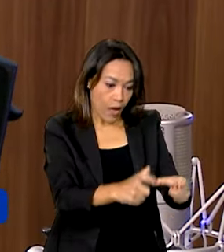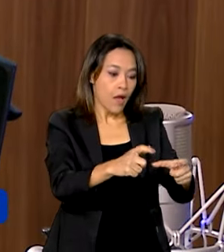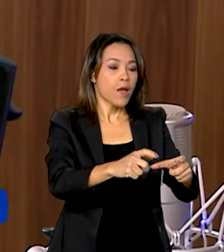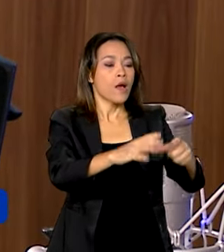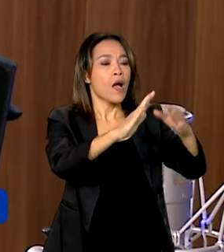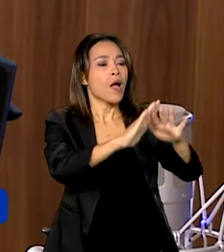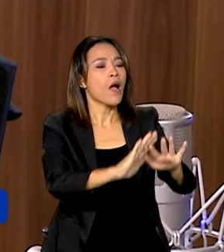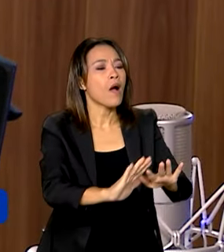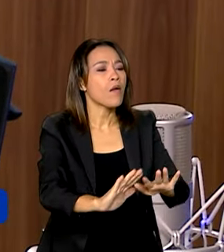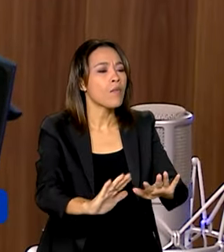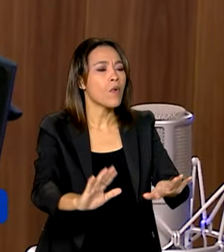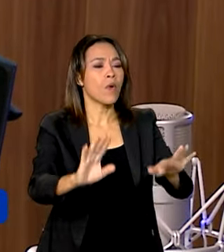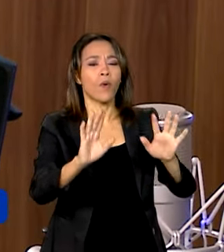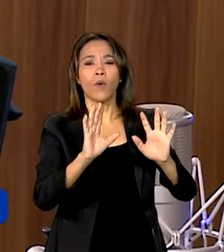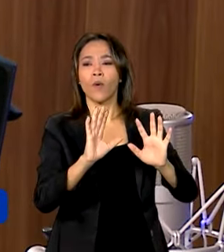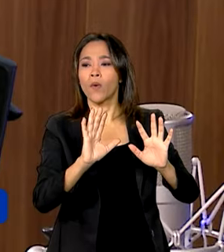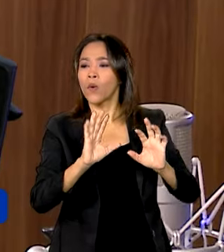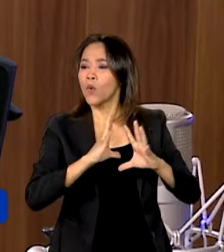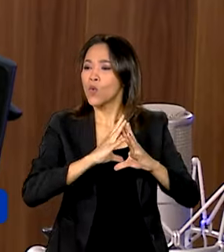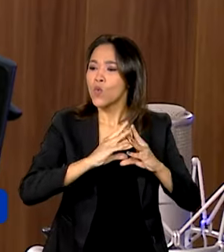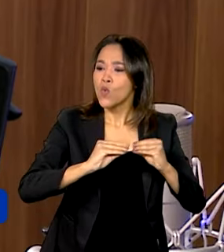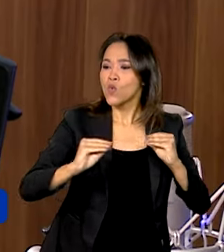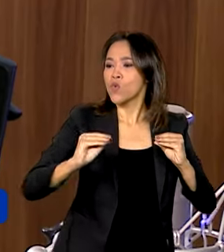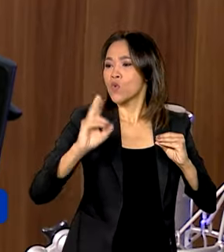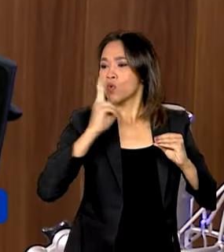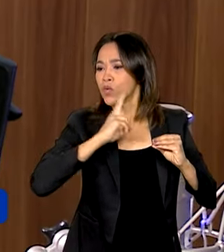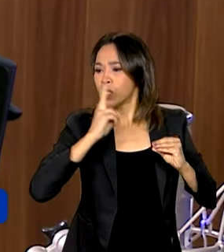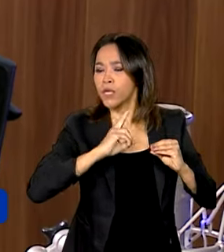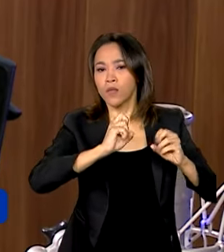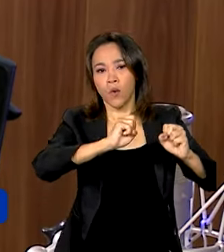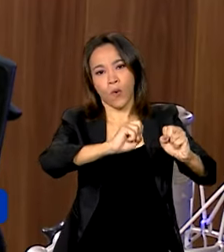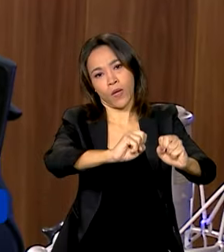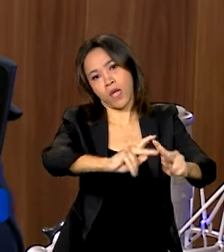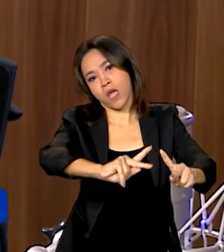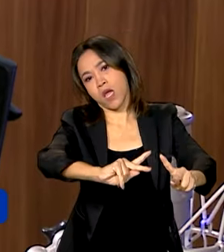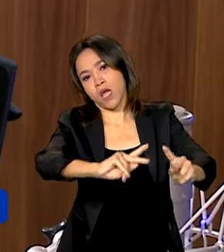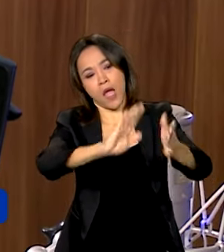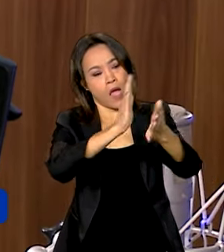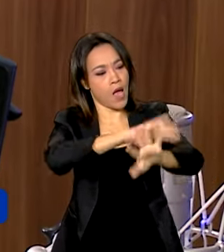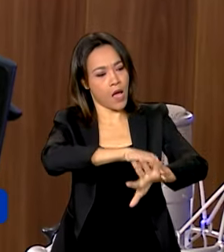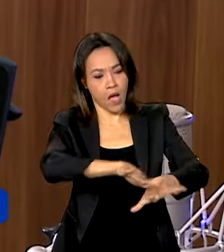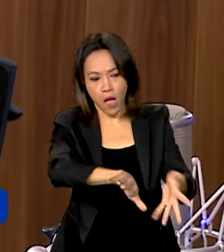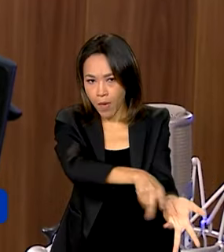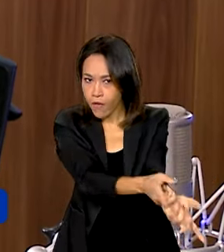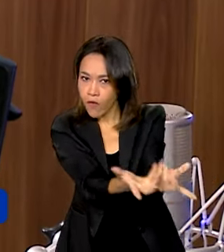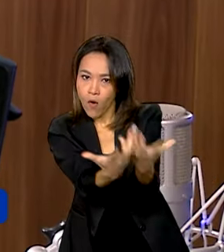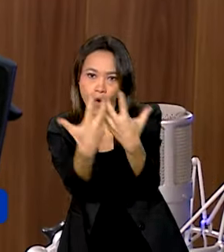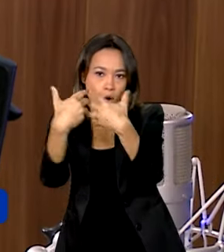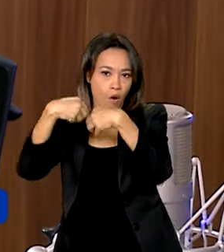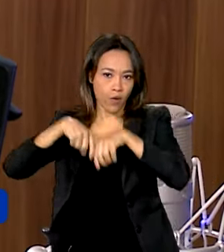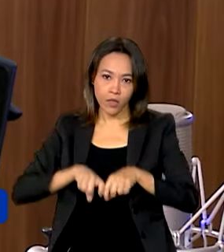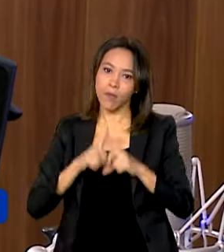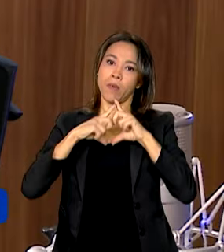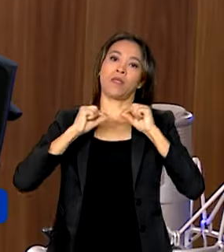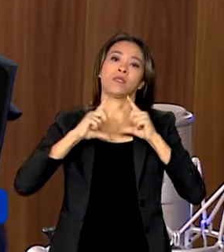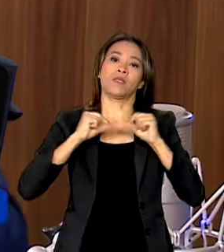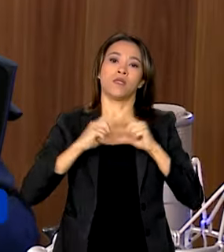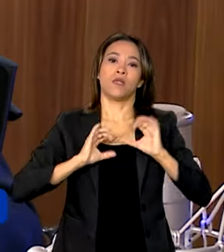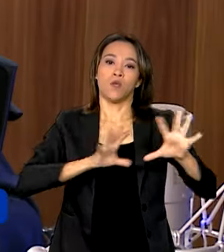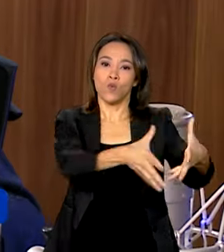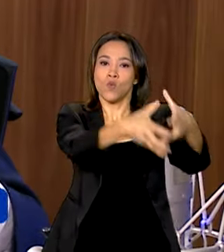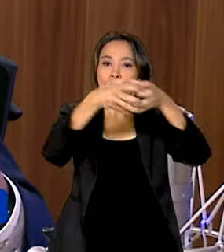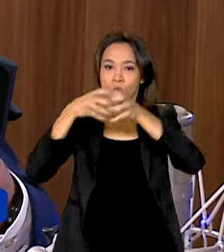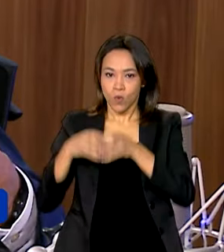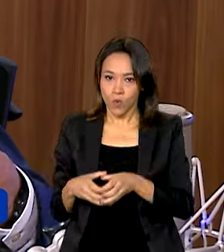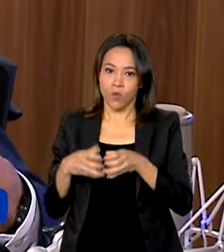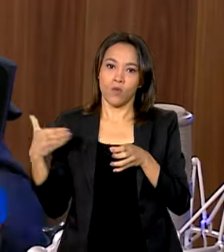evento esteja garantido então para você ver dependendo do grau a gente emprega a força do governo federal eh Às vezes